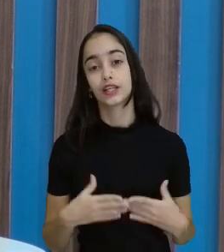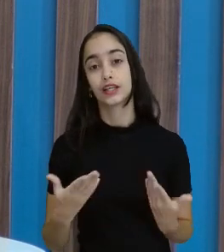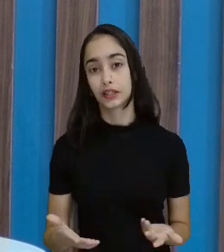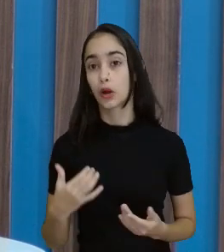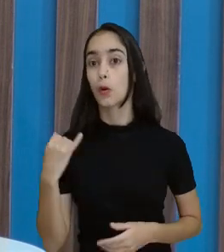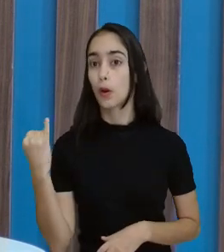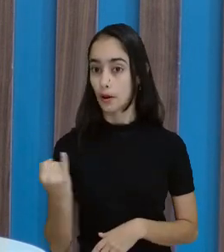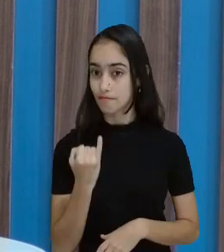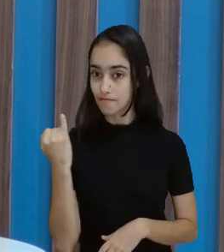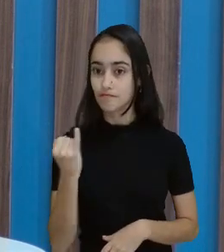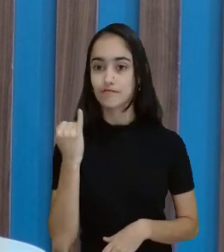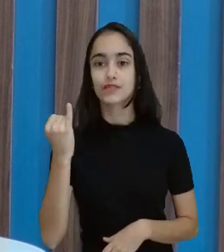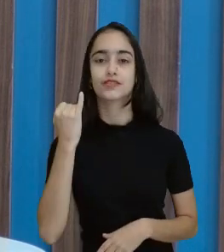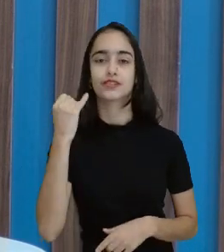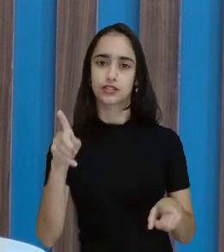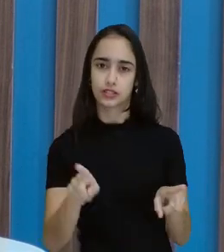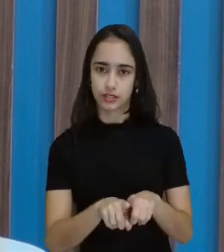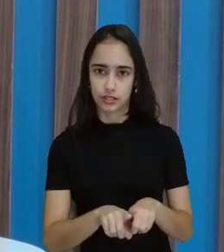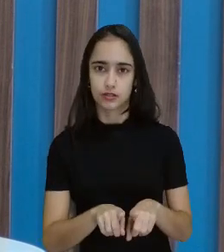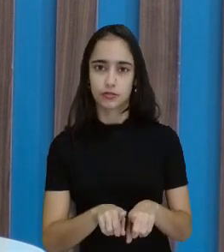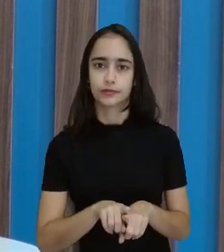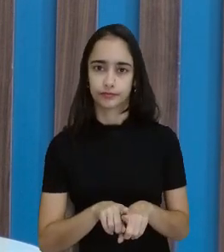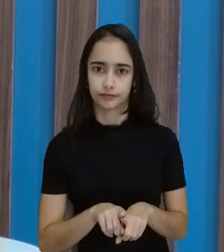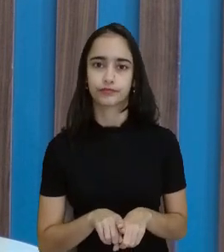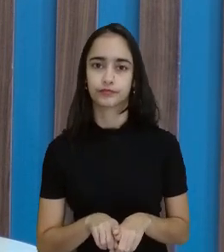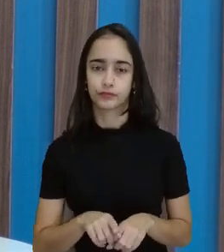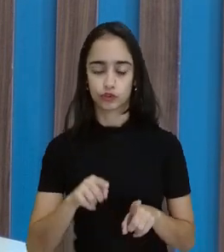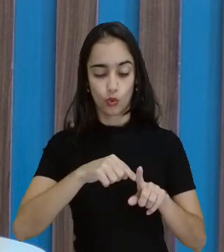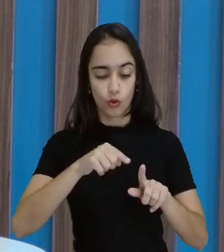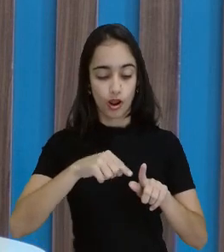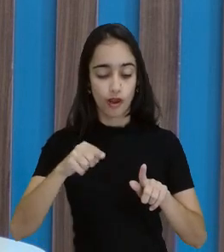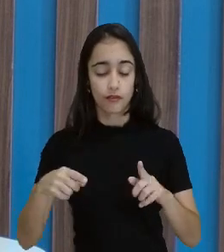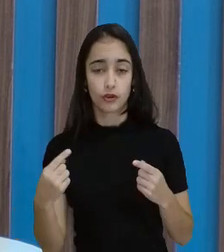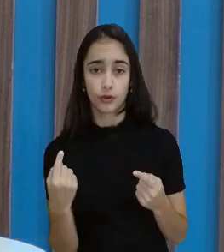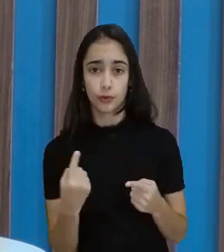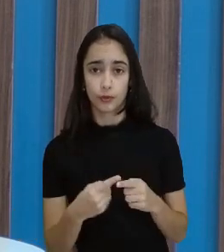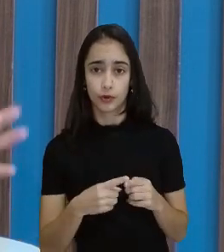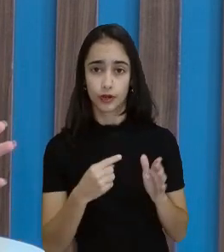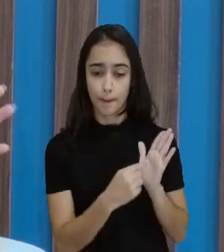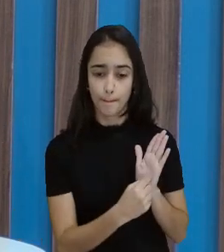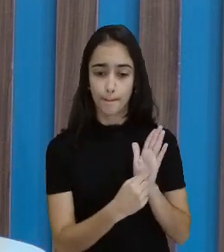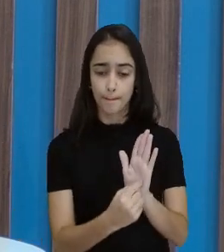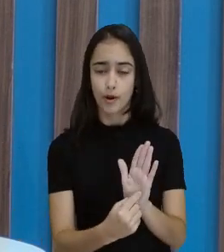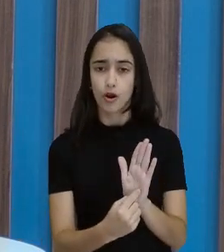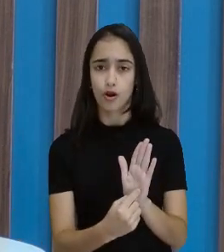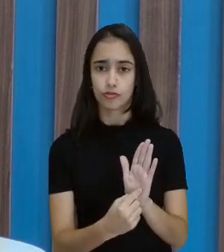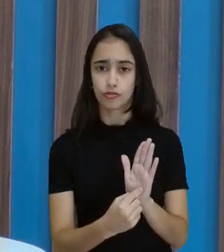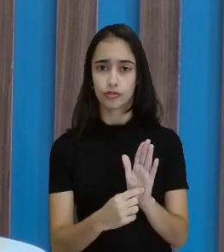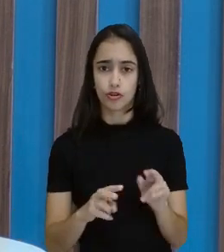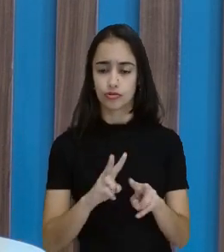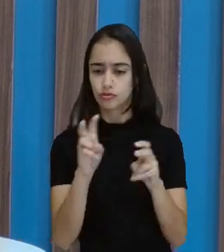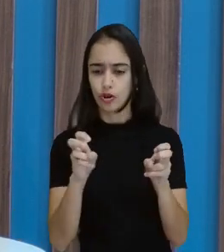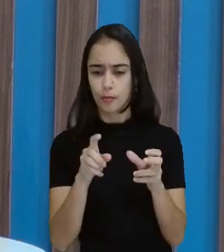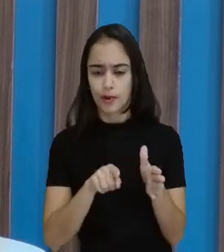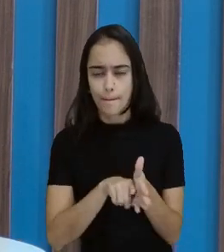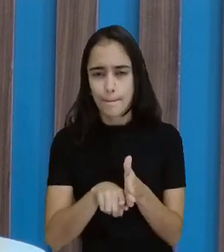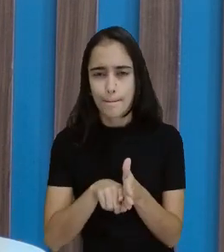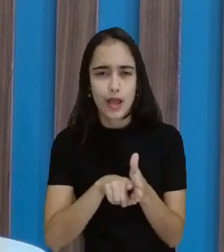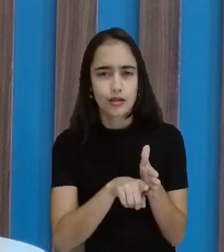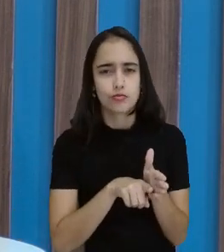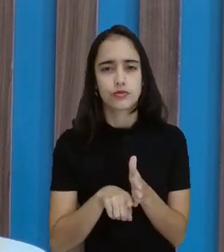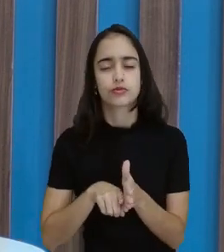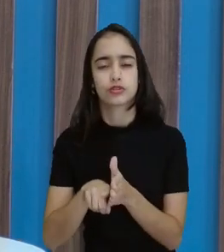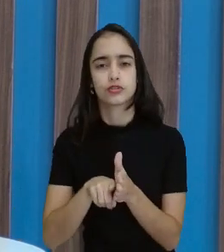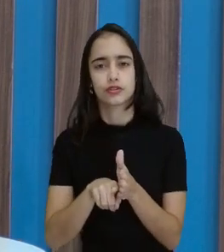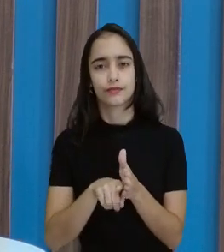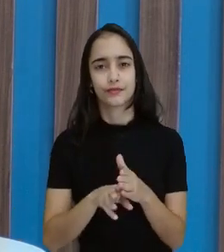aí primordial, né, em um gráfico, porque está trazendo os dados de uma determinada pesquisa. Sim. Então, além do título